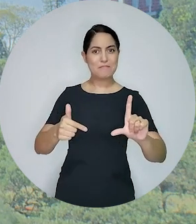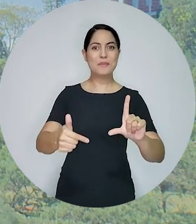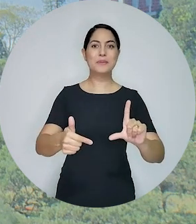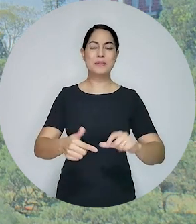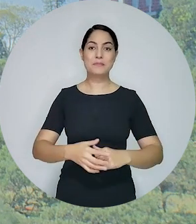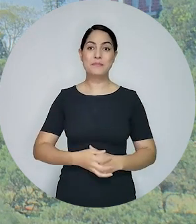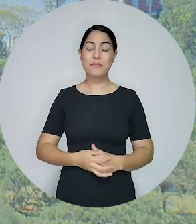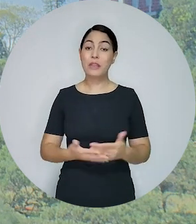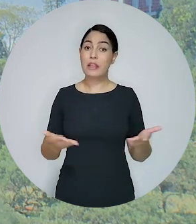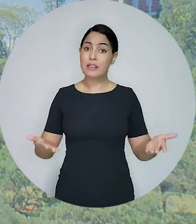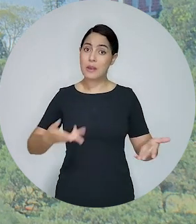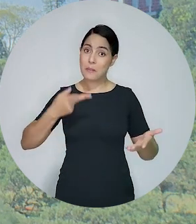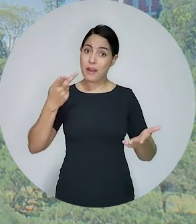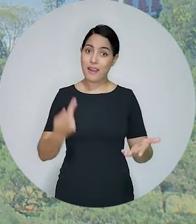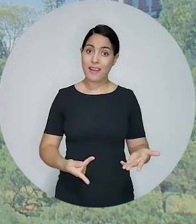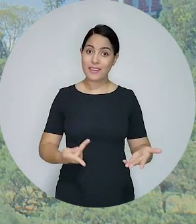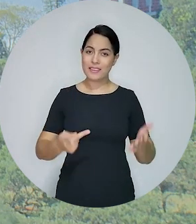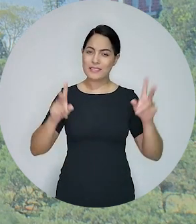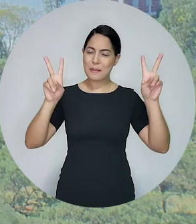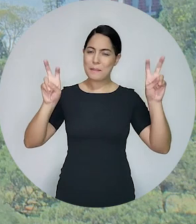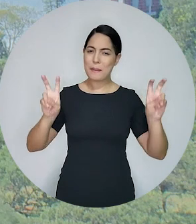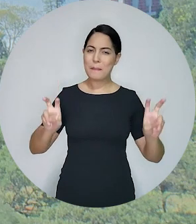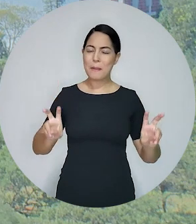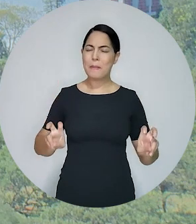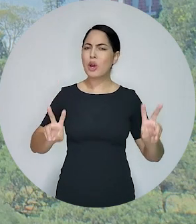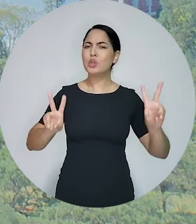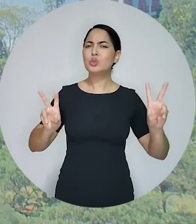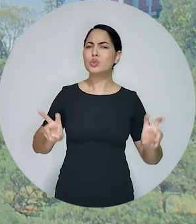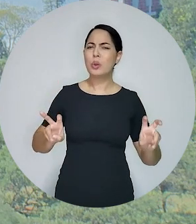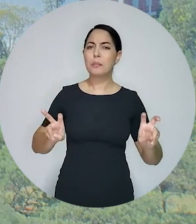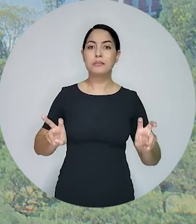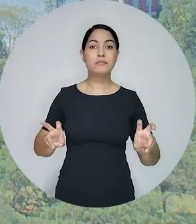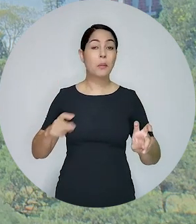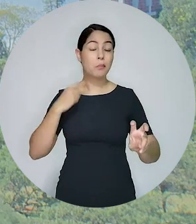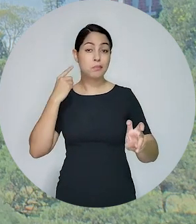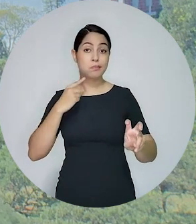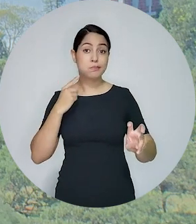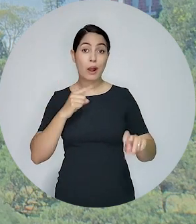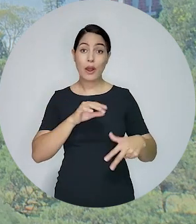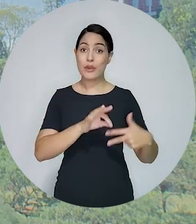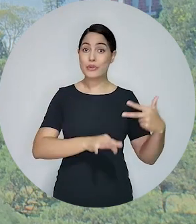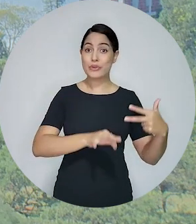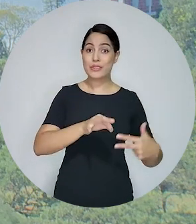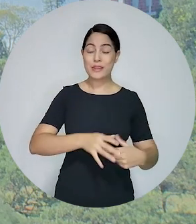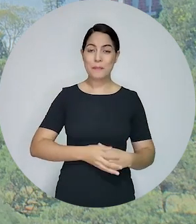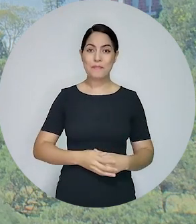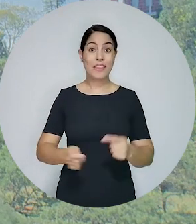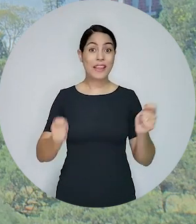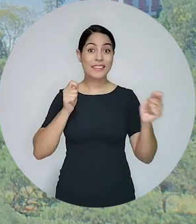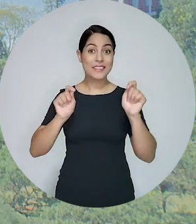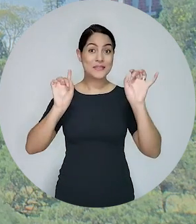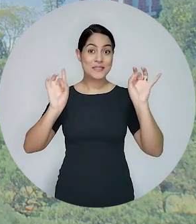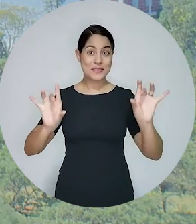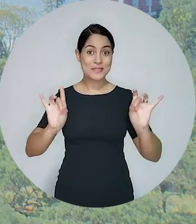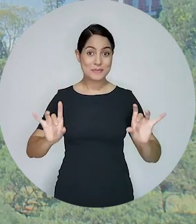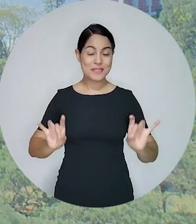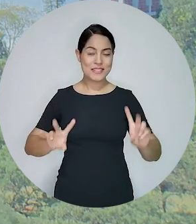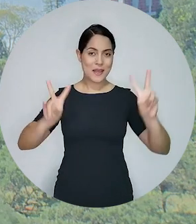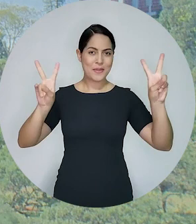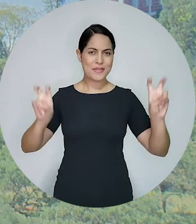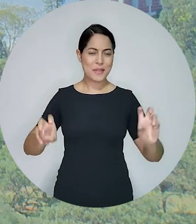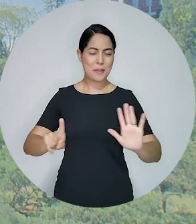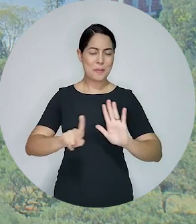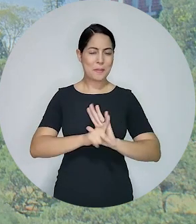do Brasil. Aqui você fica por dentro de todas as informações da advocacia e do judiciário, além de entrevistas